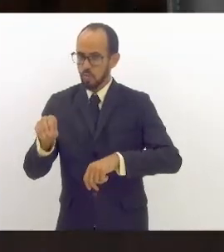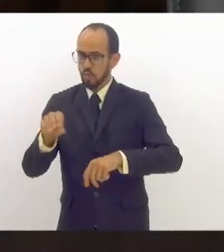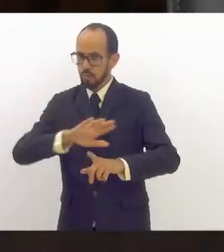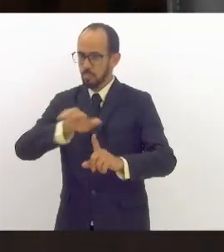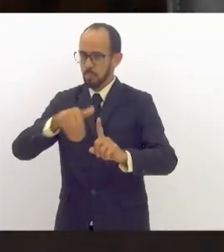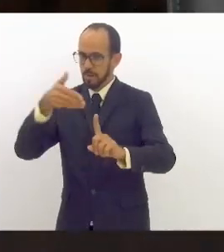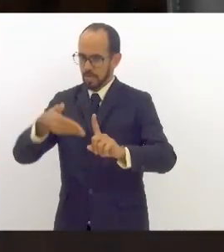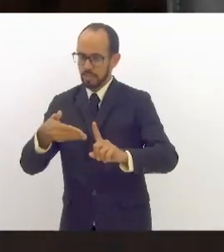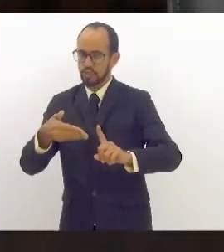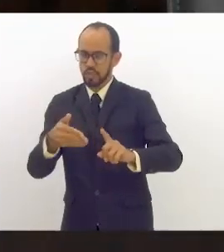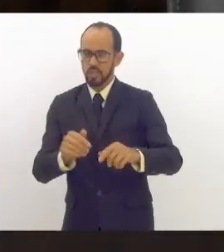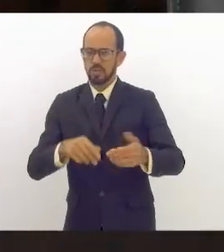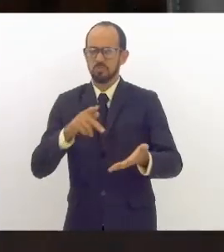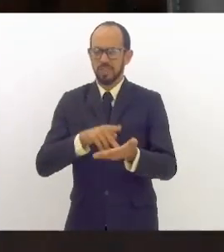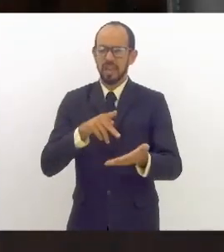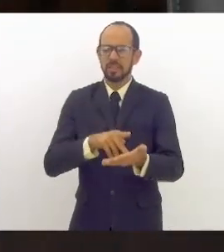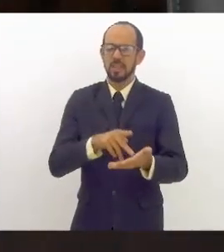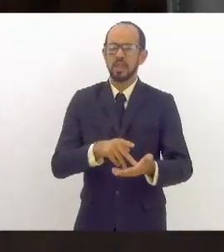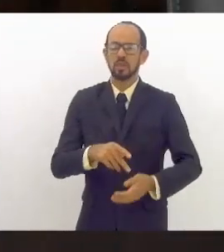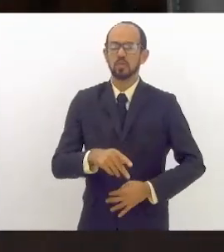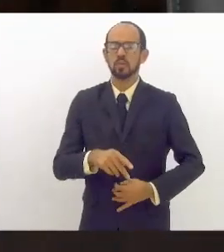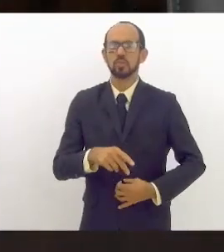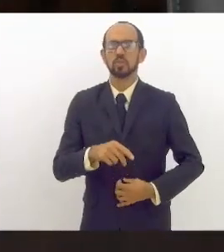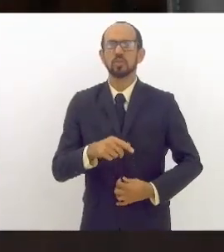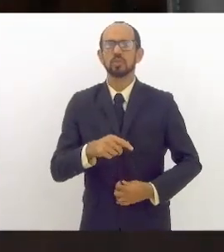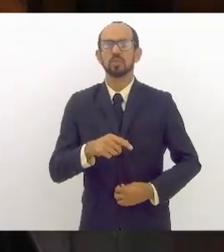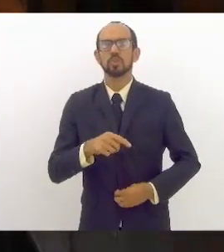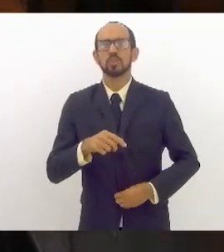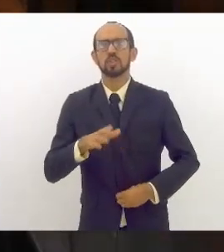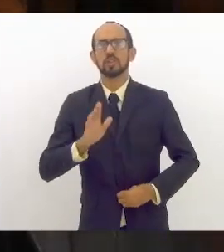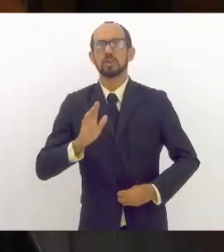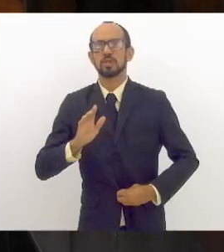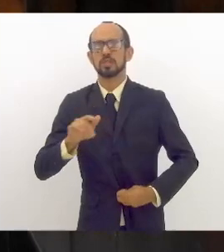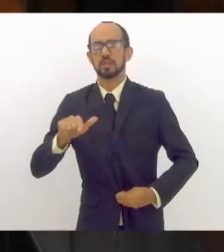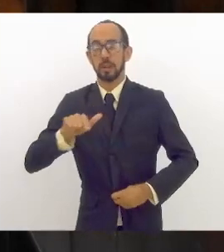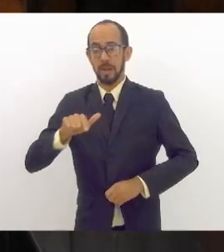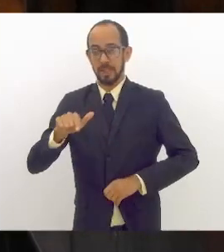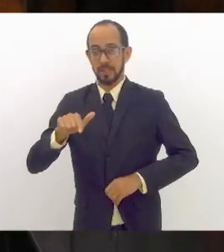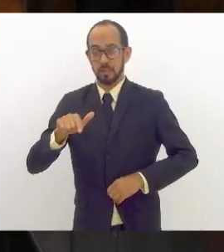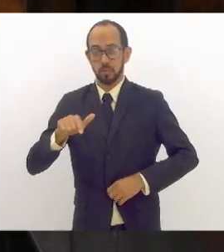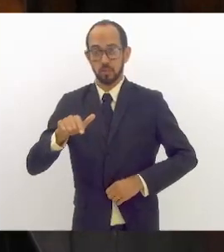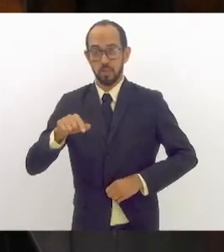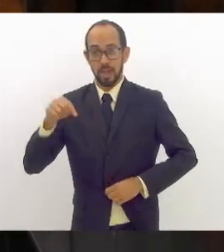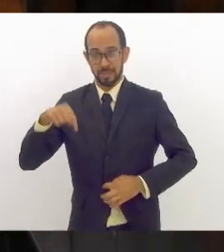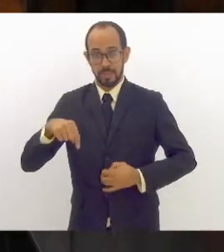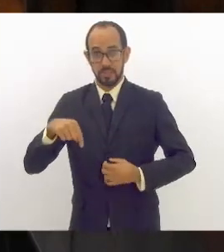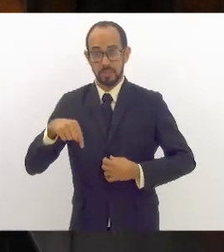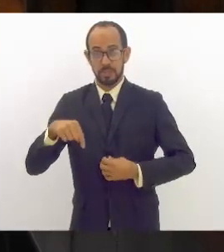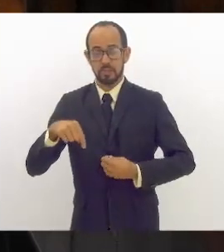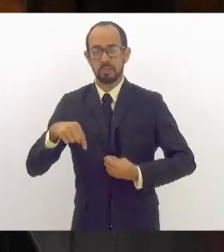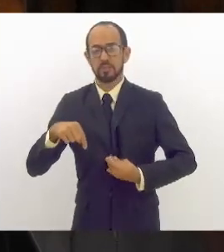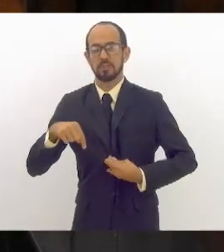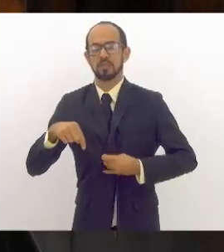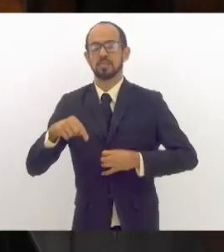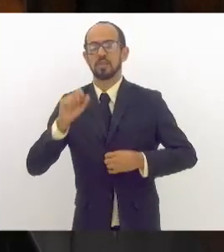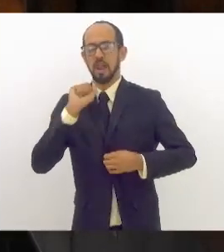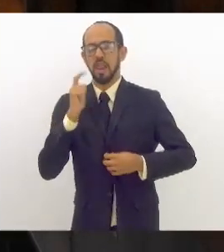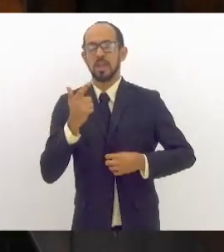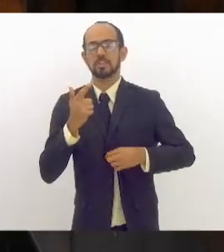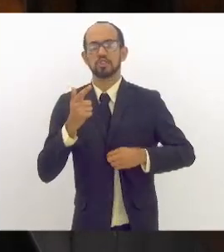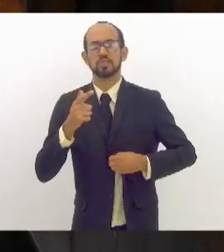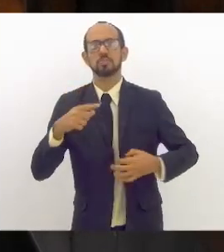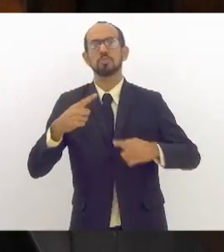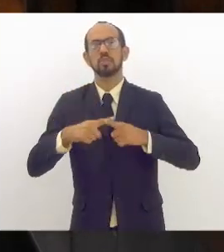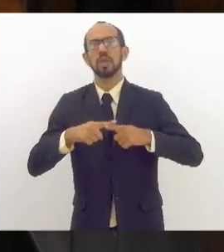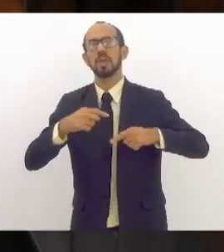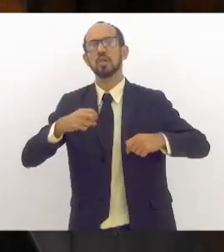de uma forma verdadeira e tendo trabalhado com você dentro dessa casa porque eu sou um agente